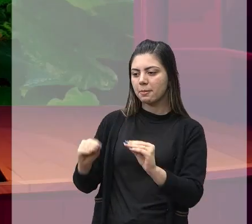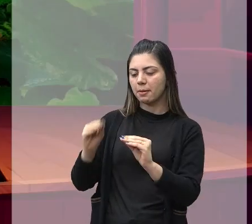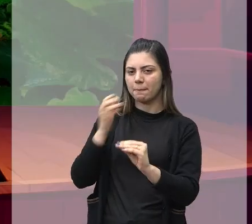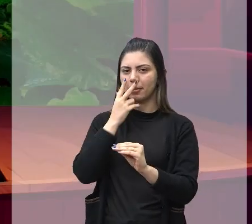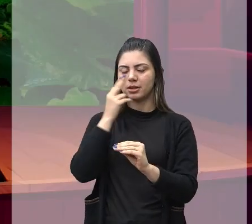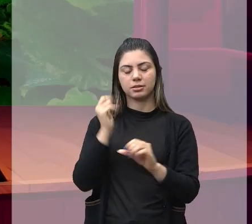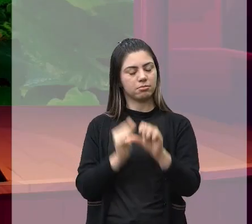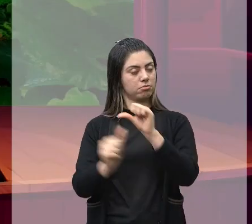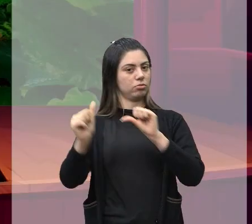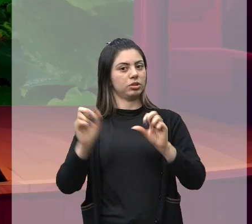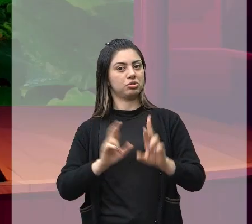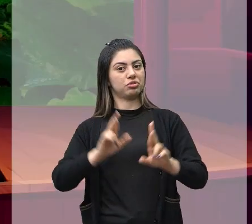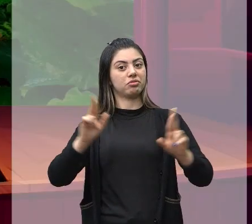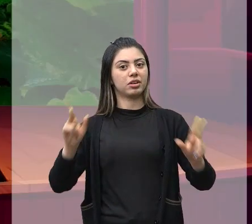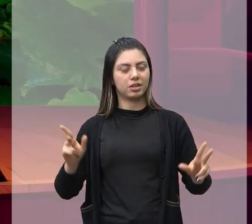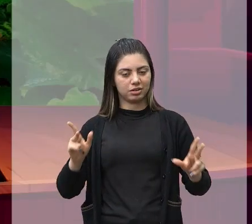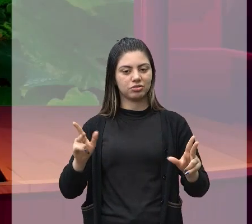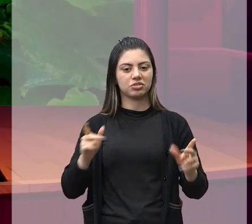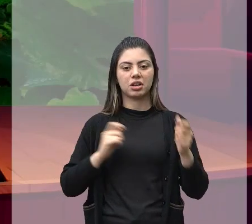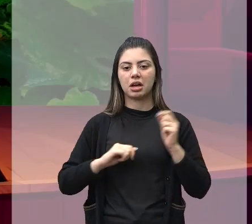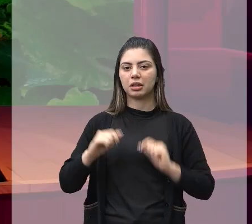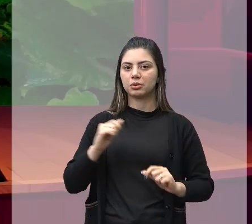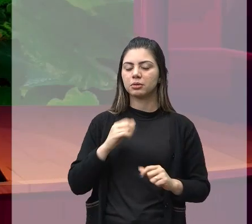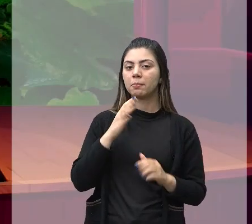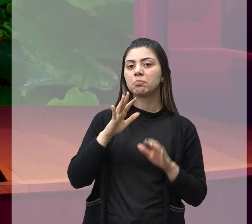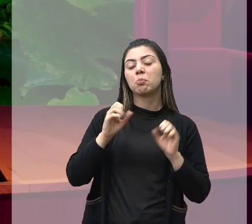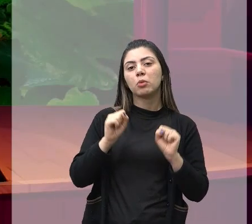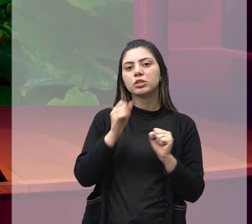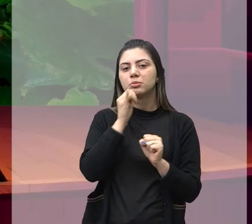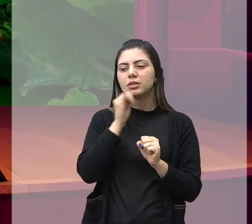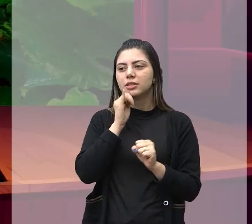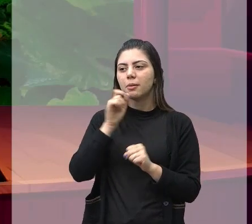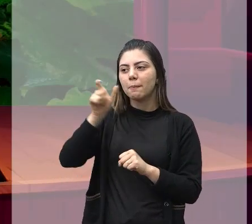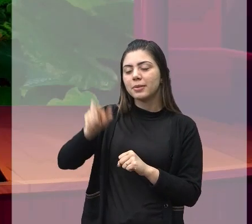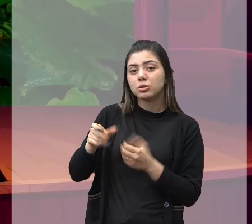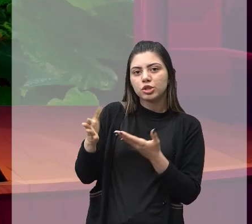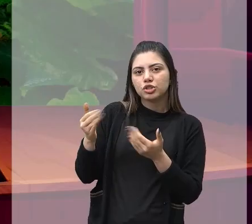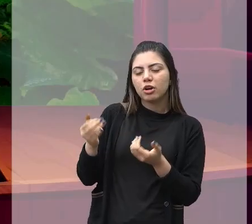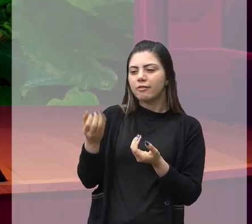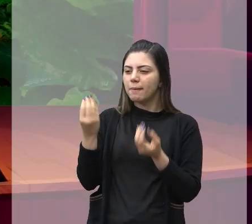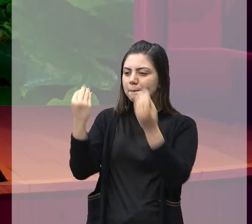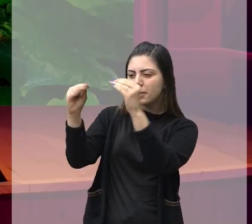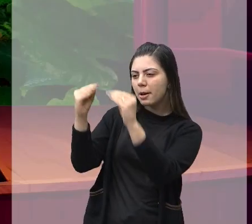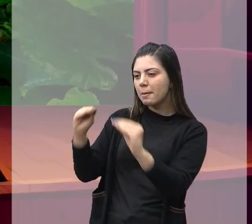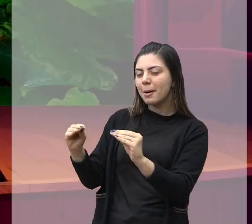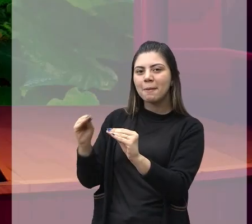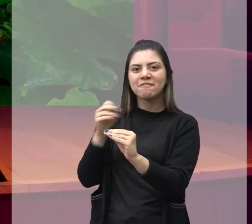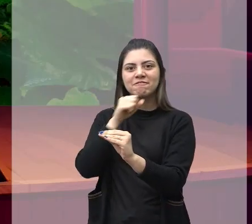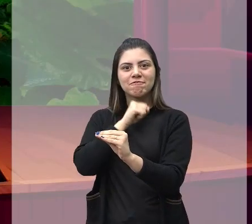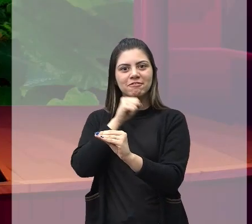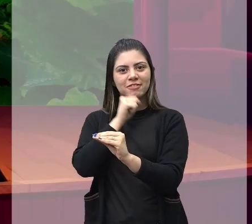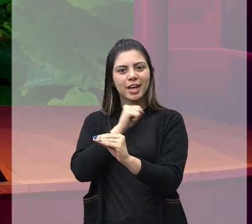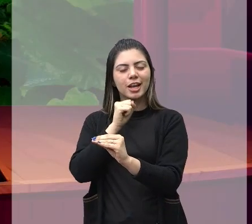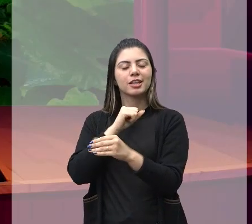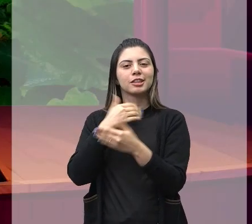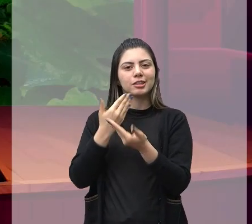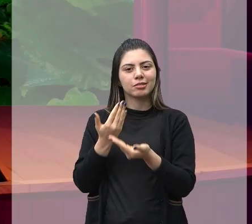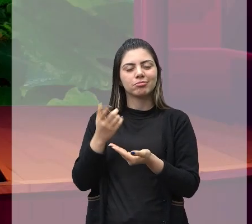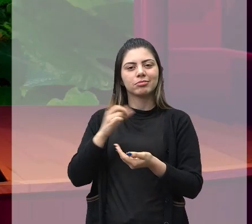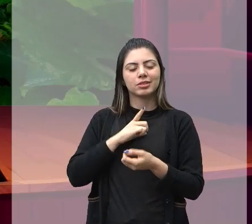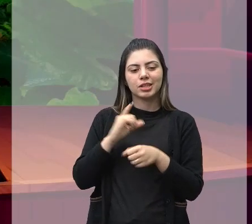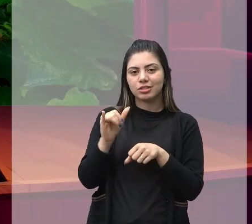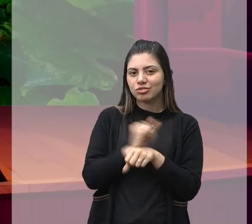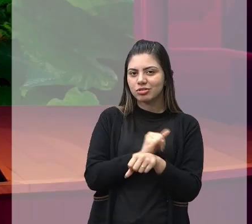pessoas eles transformam os atores e atrizes até em pessoas com mais idade, mais novas. Então, existem recursos ali